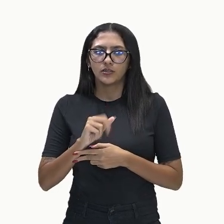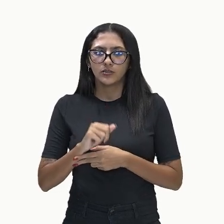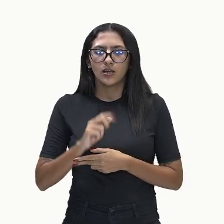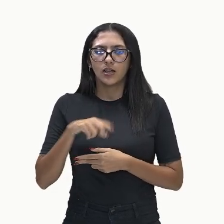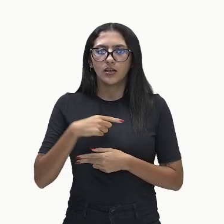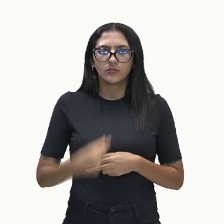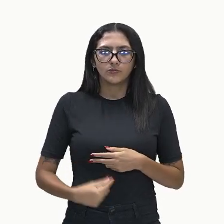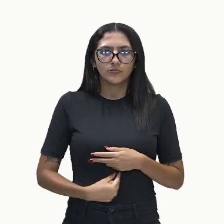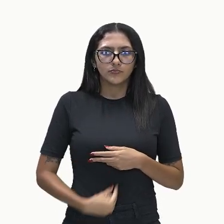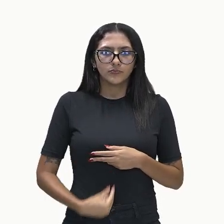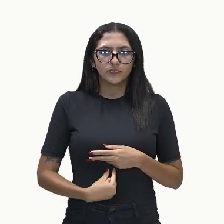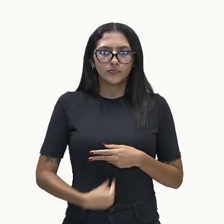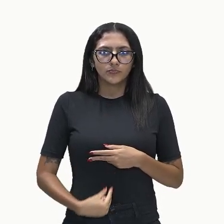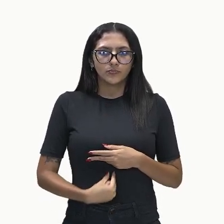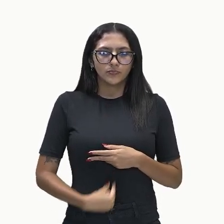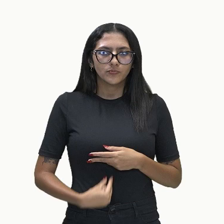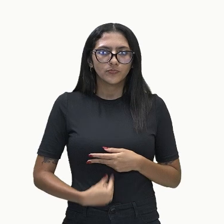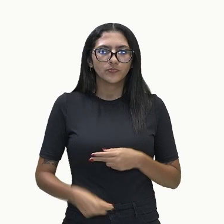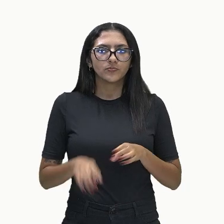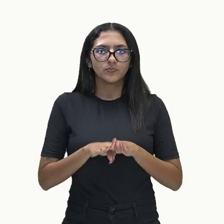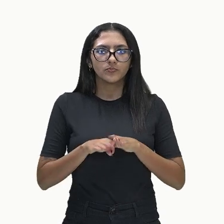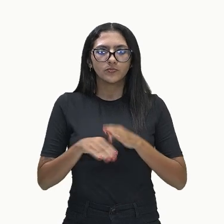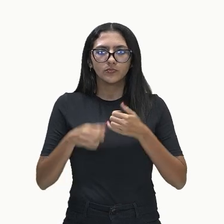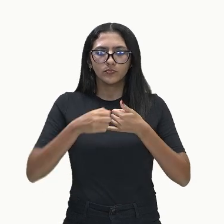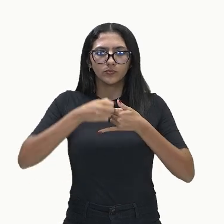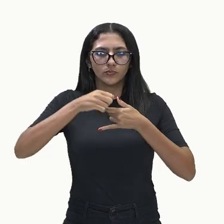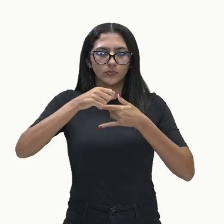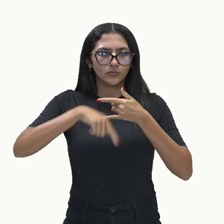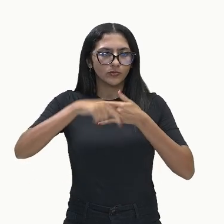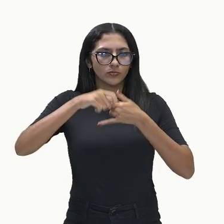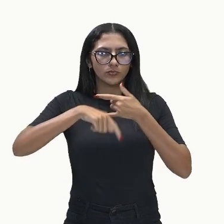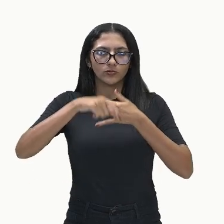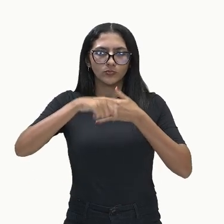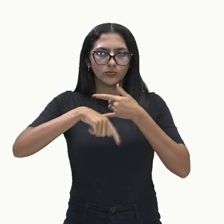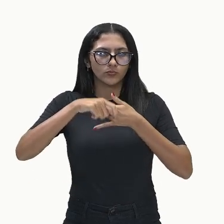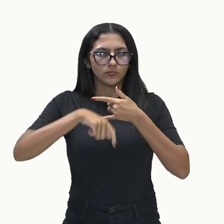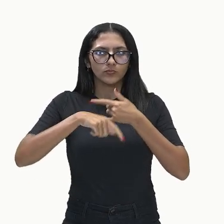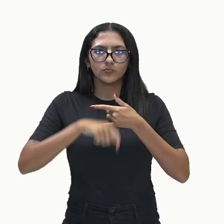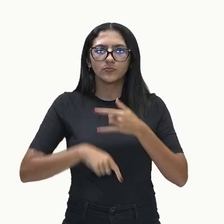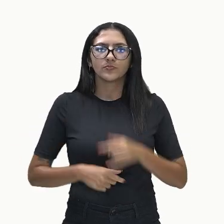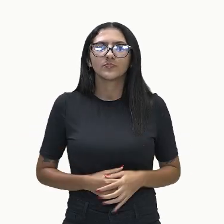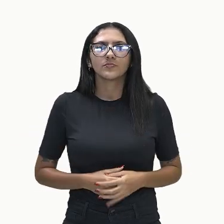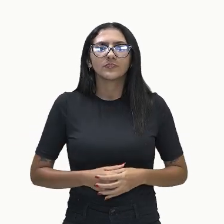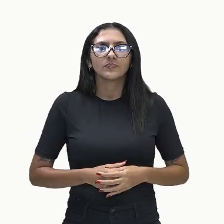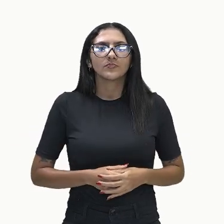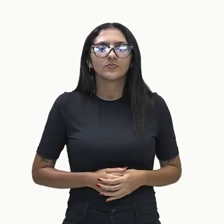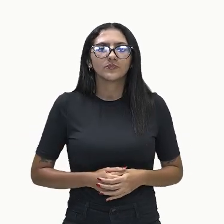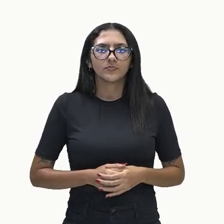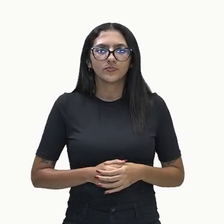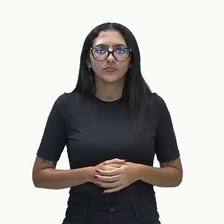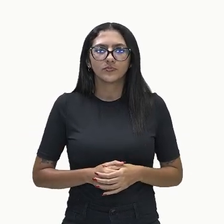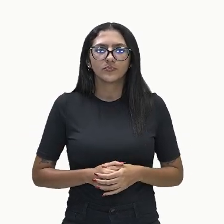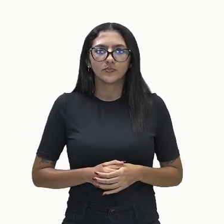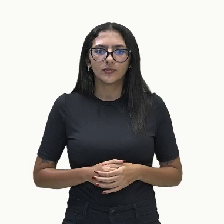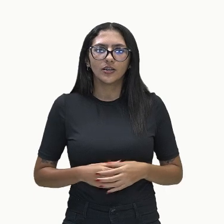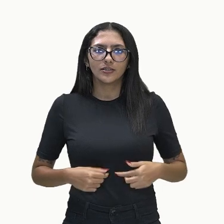quem? Por fazer a eliminação da urina produzida. A nossa